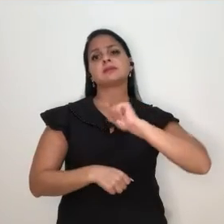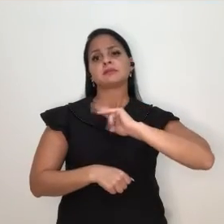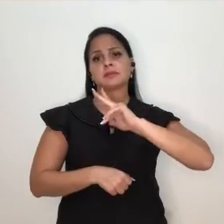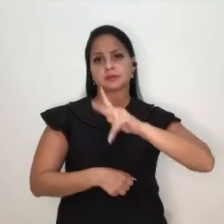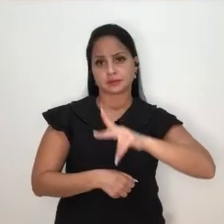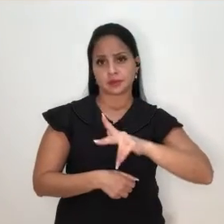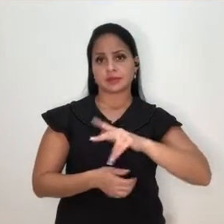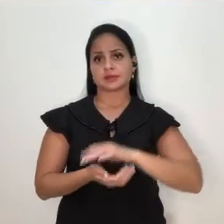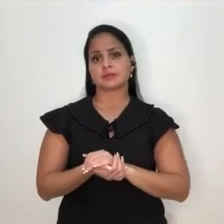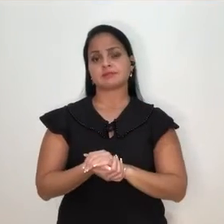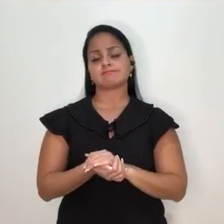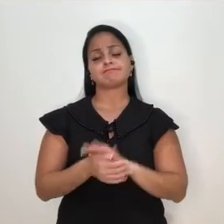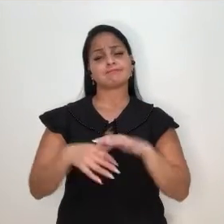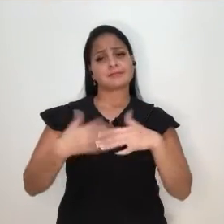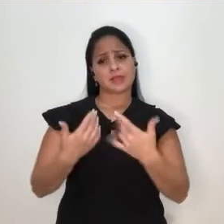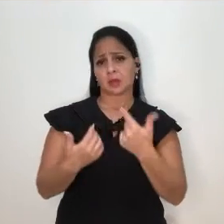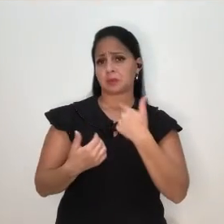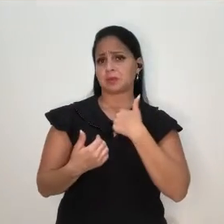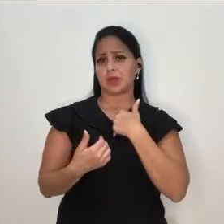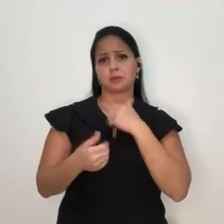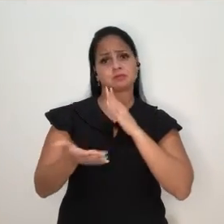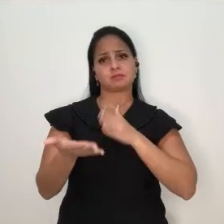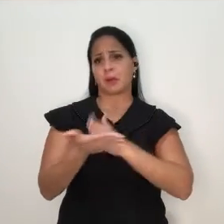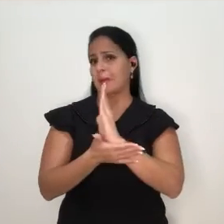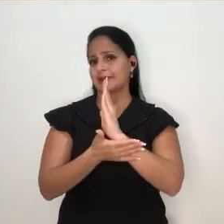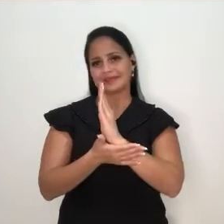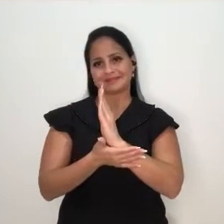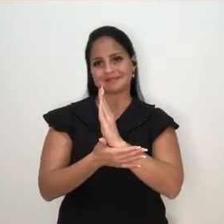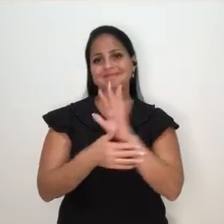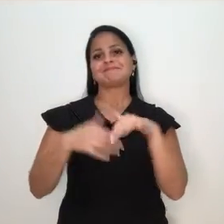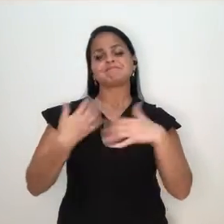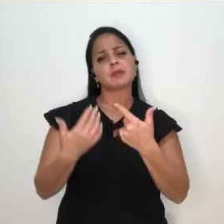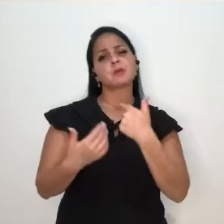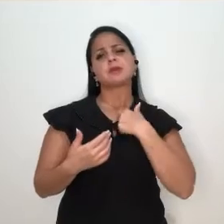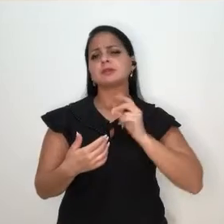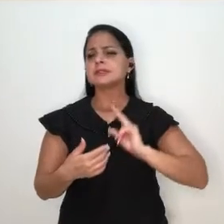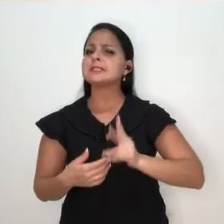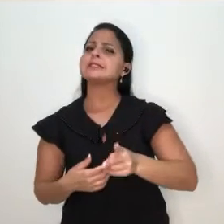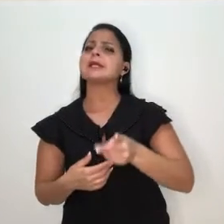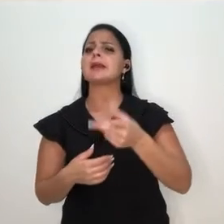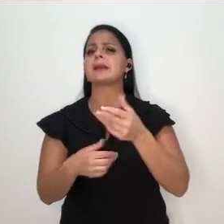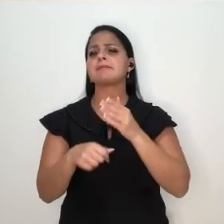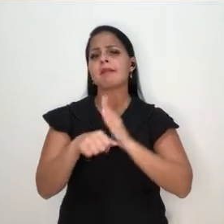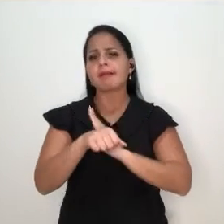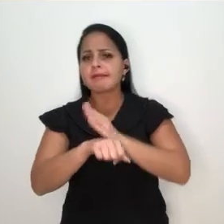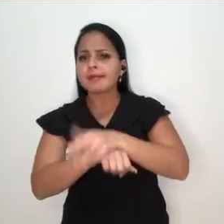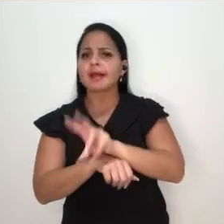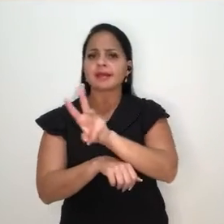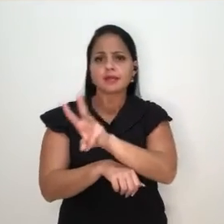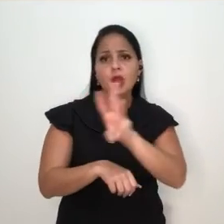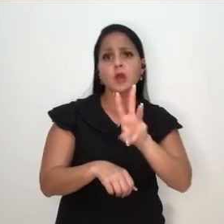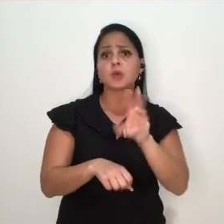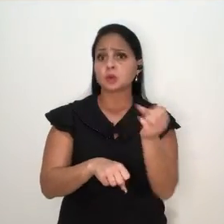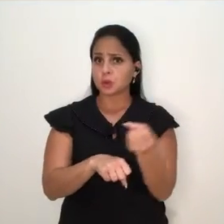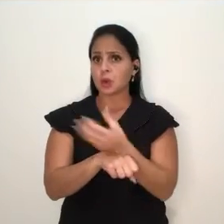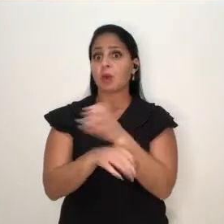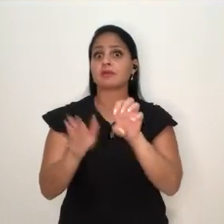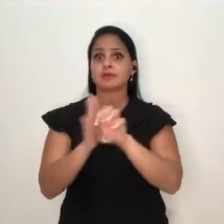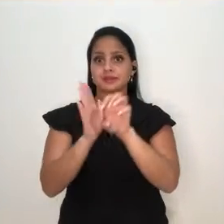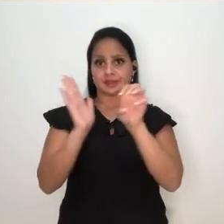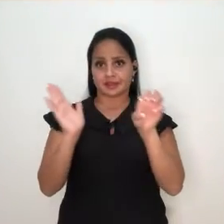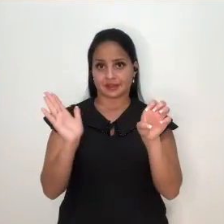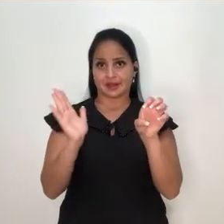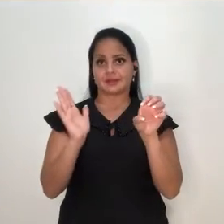Portugal, ao qual não fui classificada. Então eu sempre ficava de olho no site para ver se saía um novo